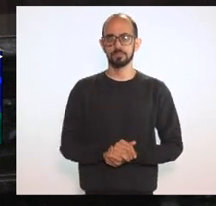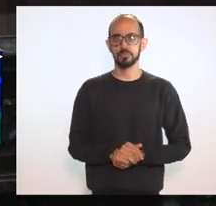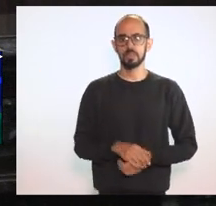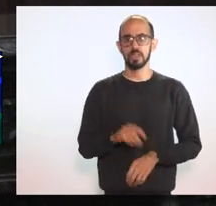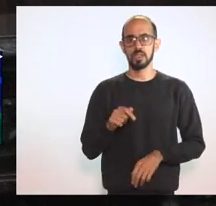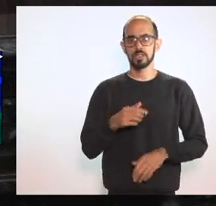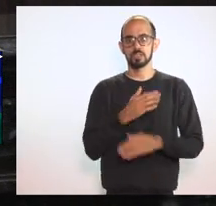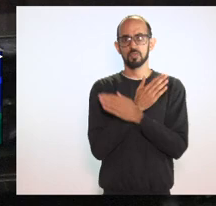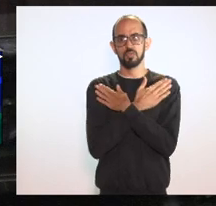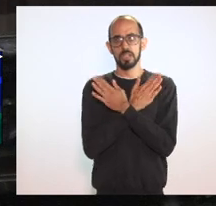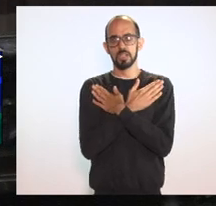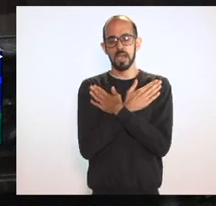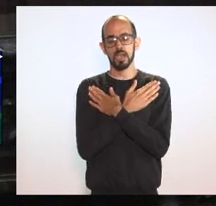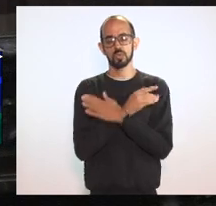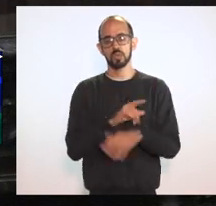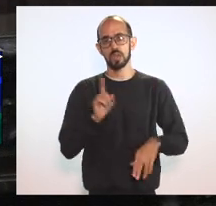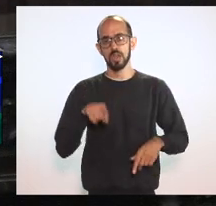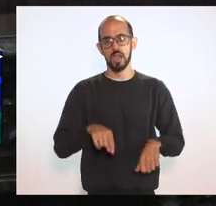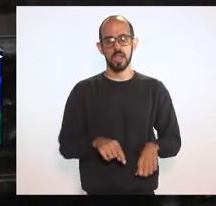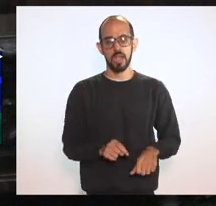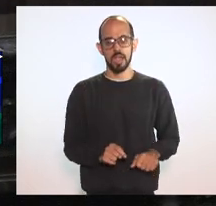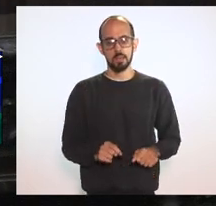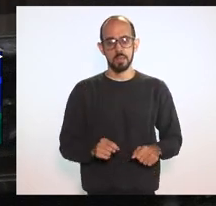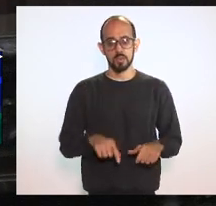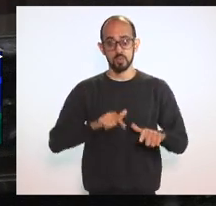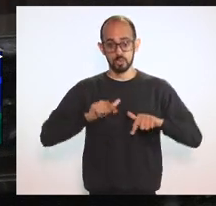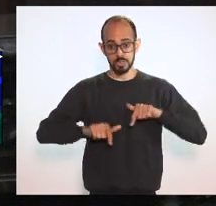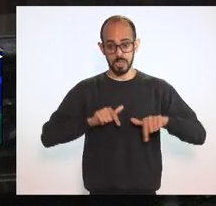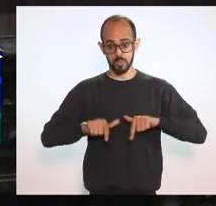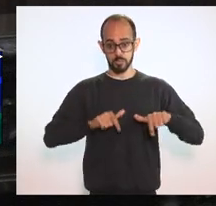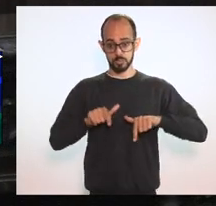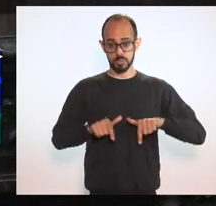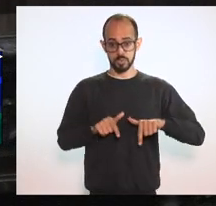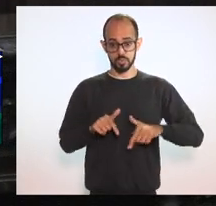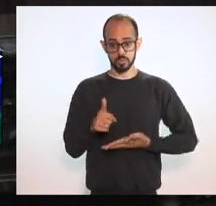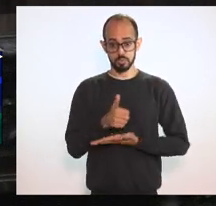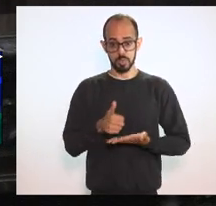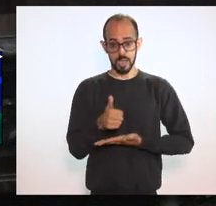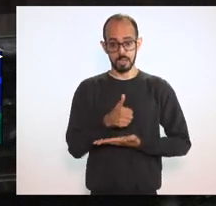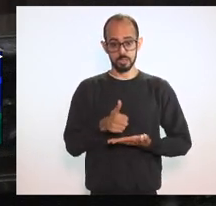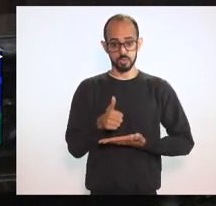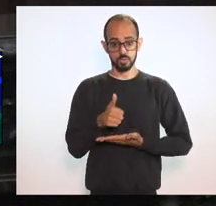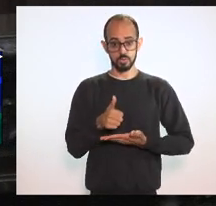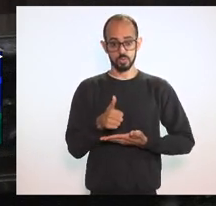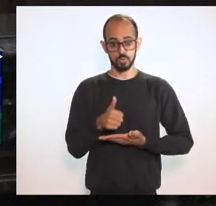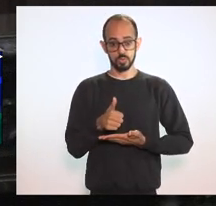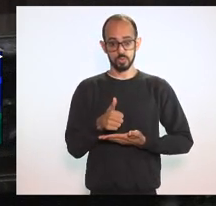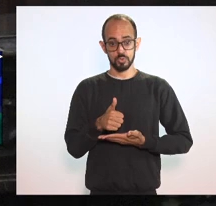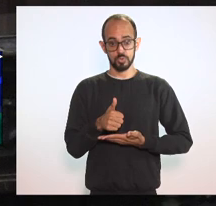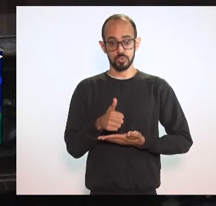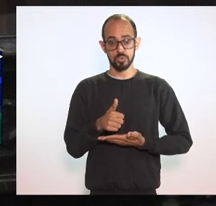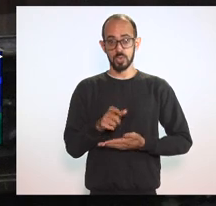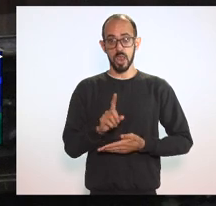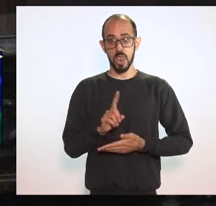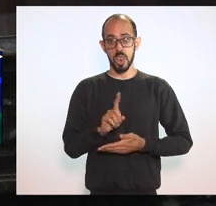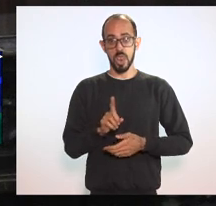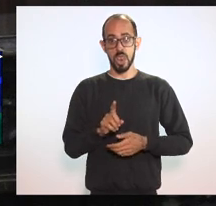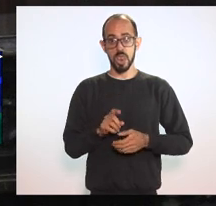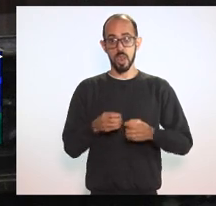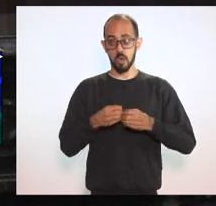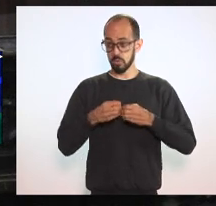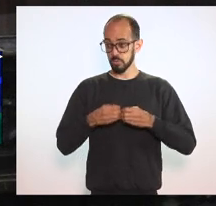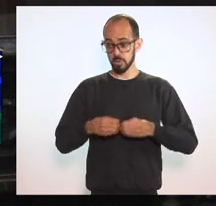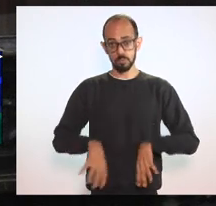uma consciência plena da população para que os serviços essenciais aqueles que produzem se mantenham de pé não entra em falência e